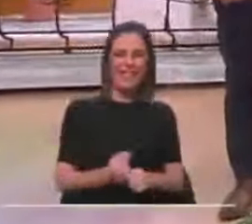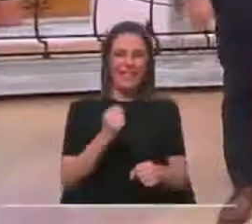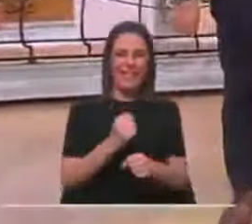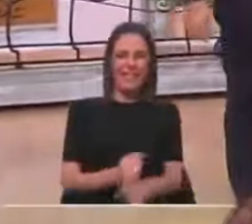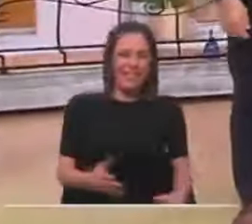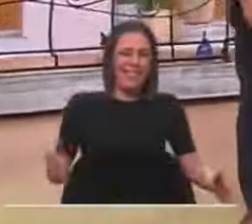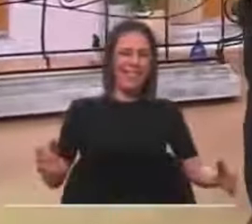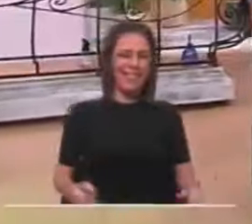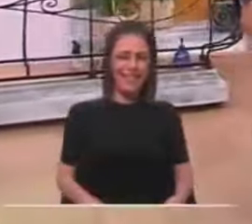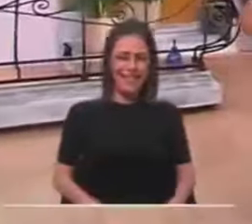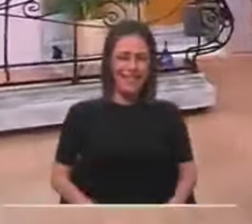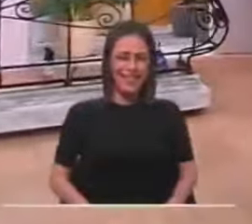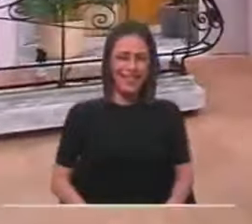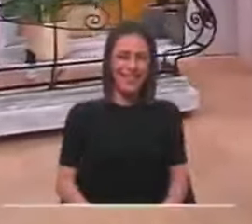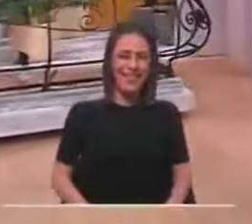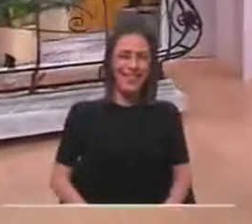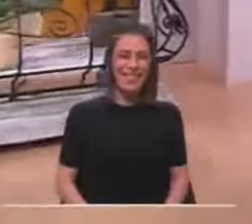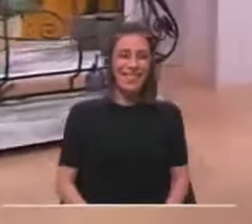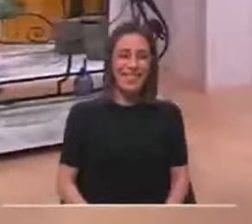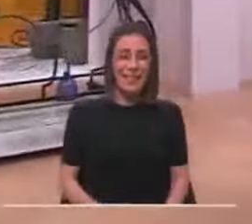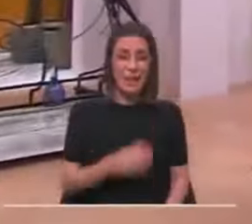furor.